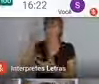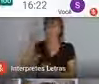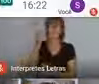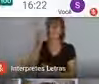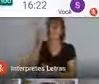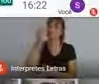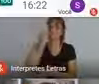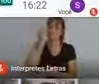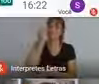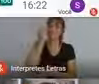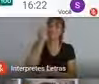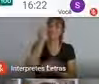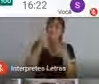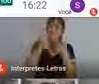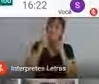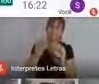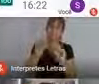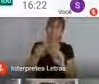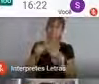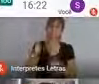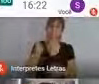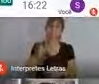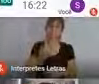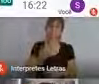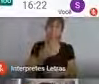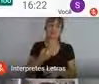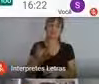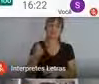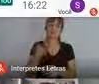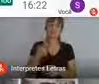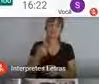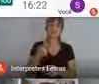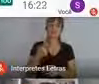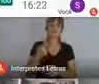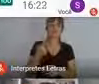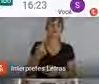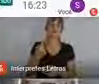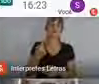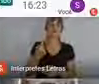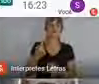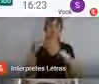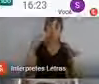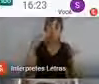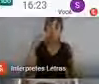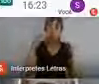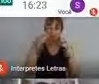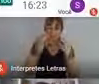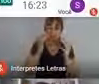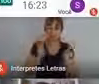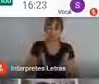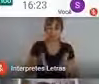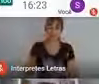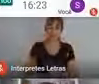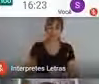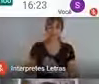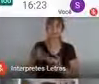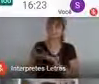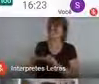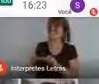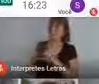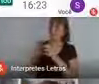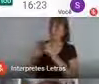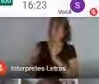estudos linguísticos que seremos brindados nessa tarde e, sem mais demora, passo então a palavra ao professor Regis